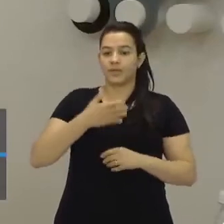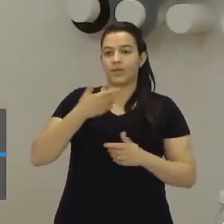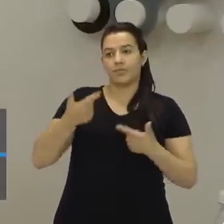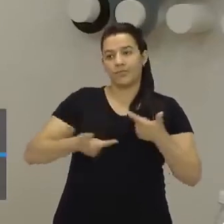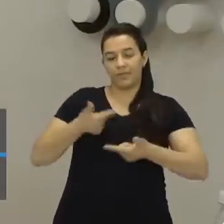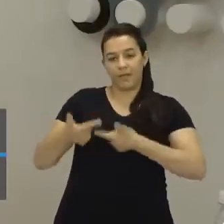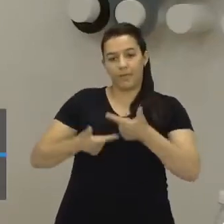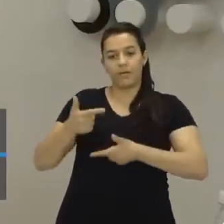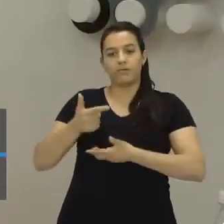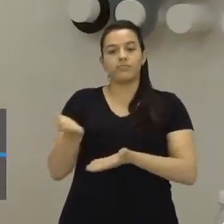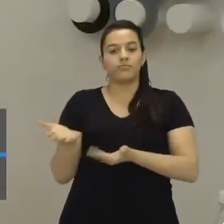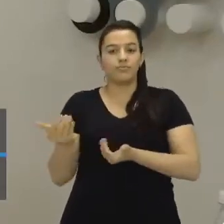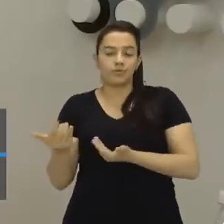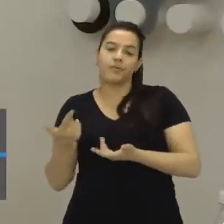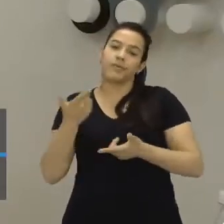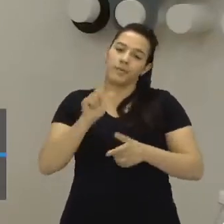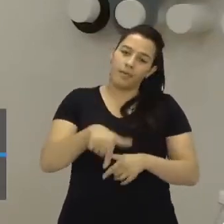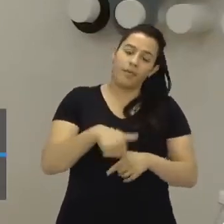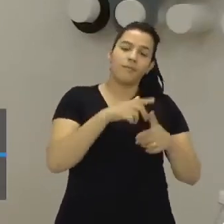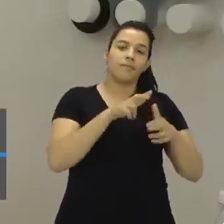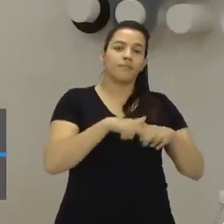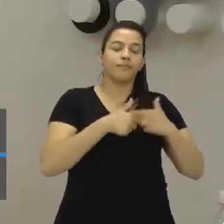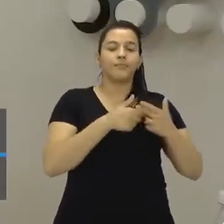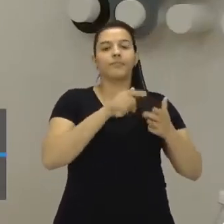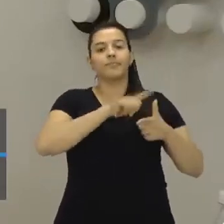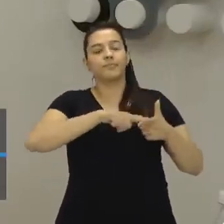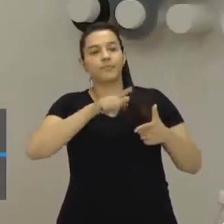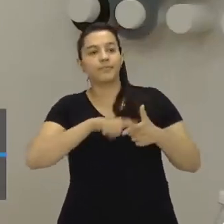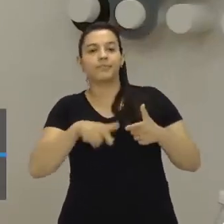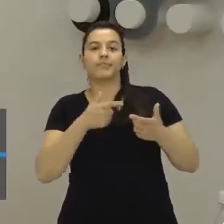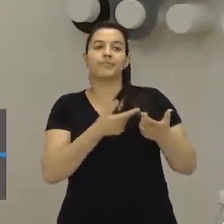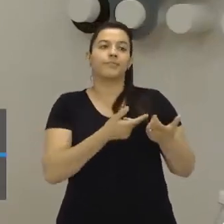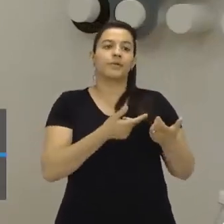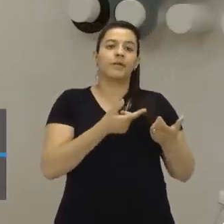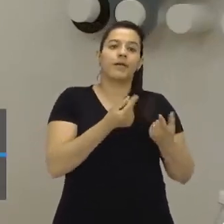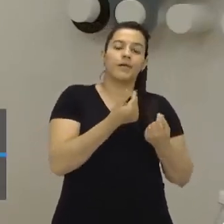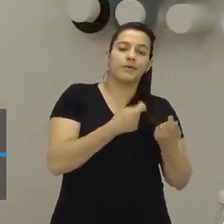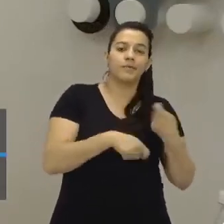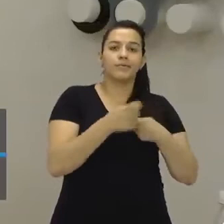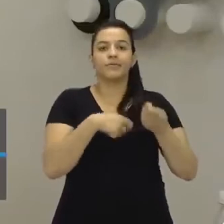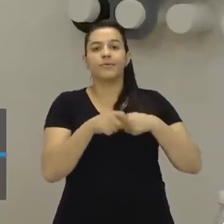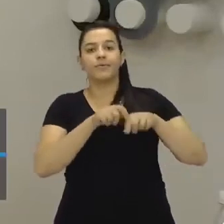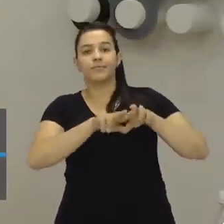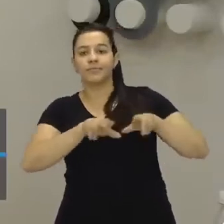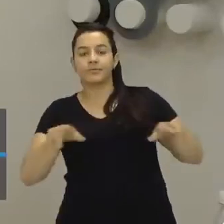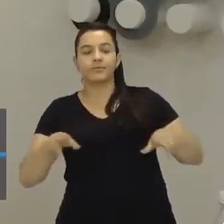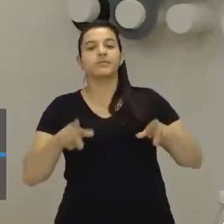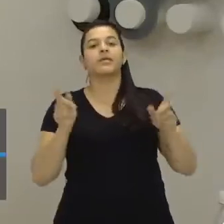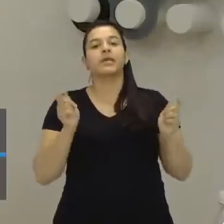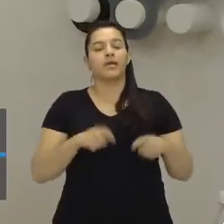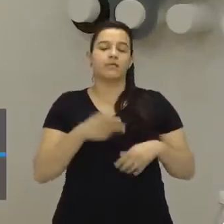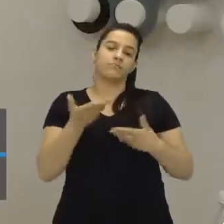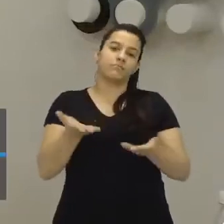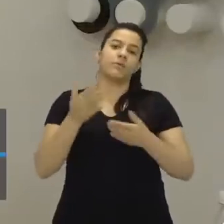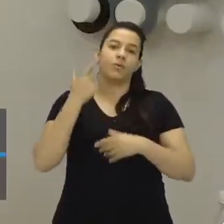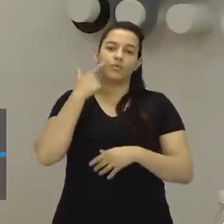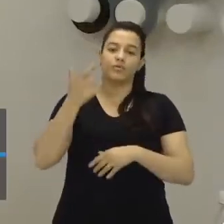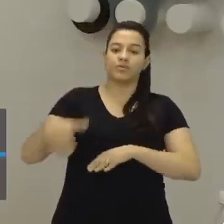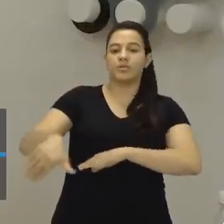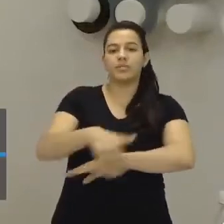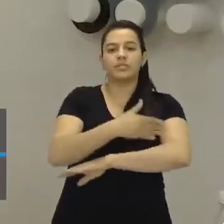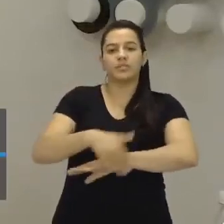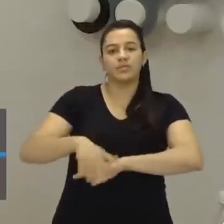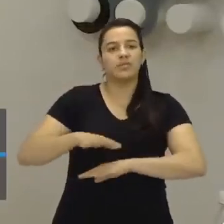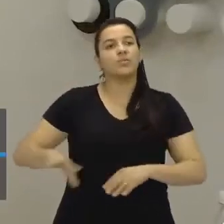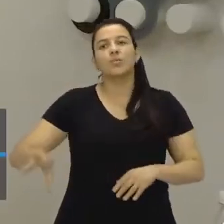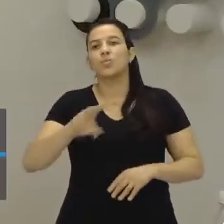por causa do problema econômico, por causa da pandemia. Então, é muito comum vermos no trânsito crianças de todas as